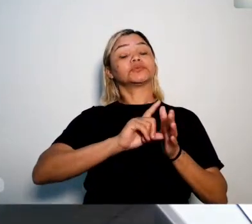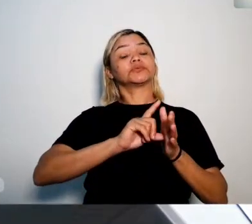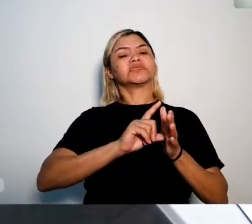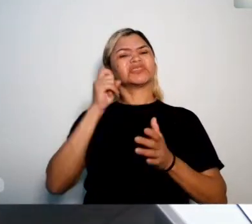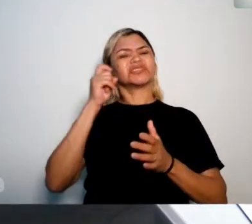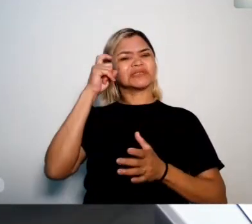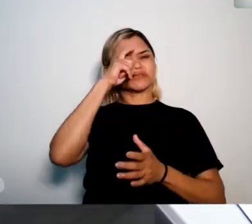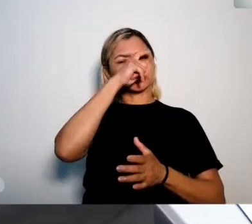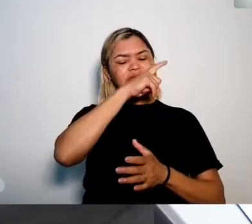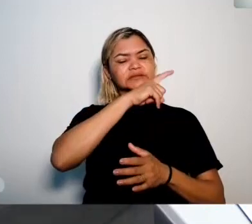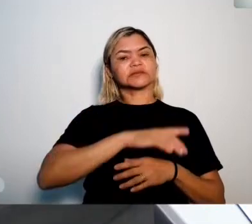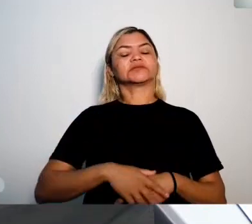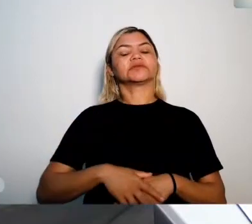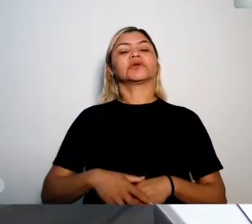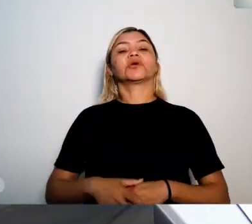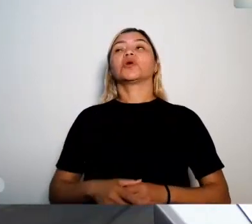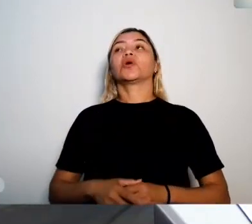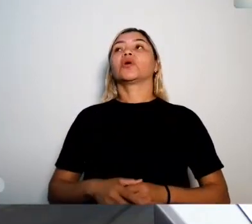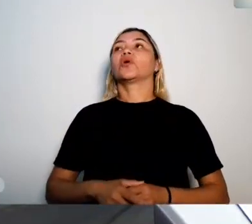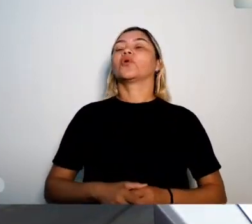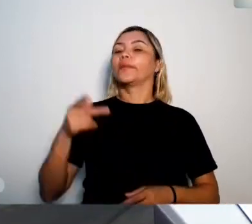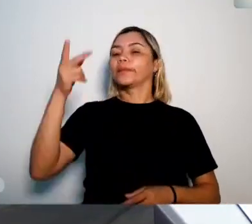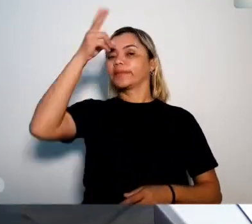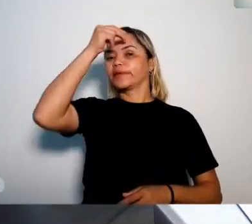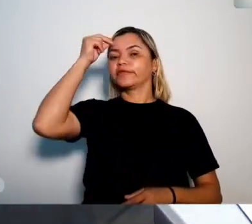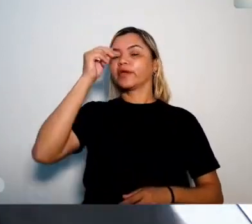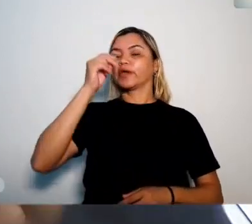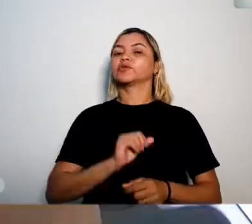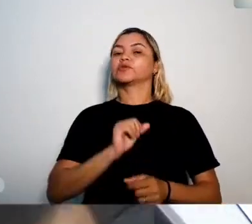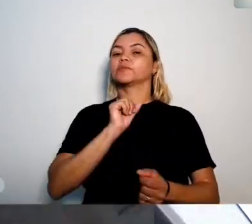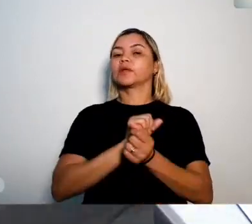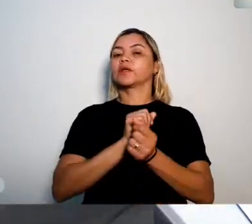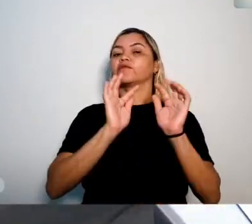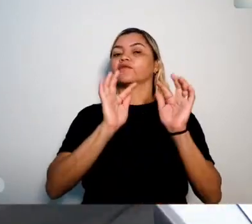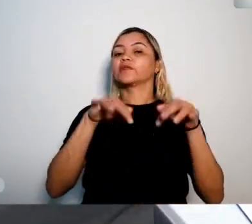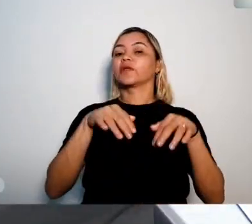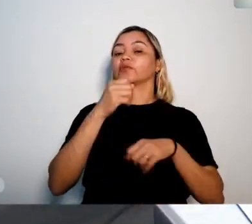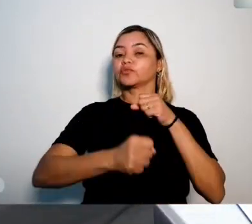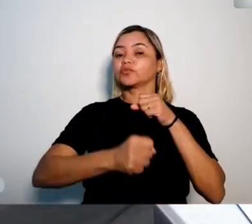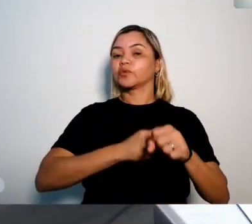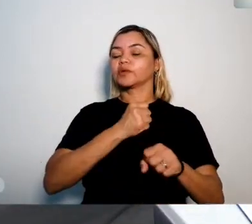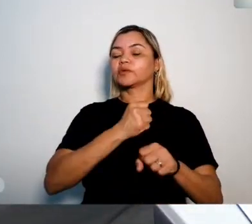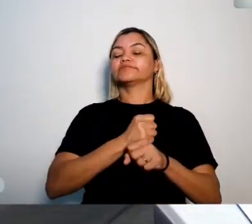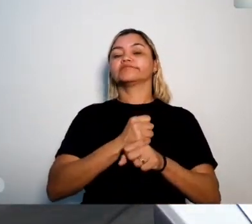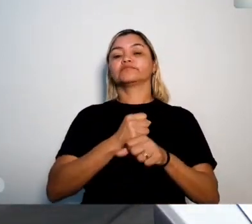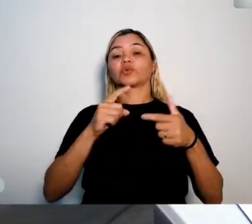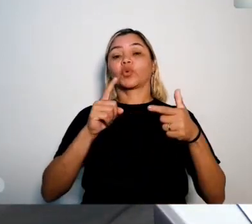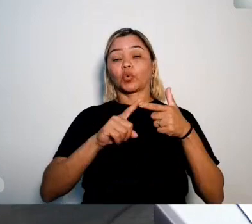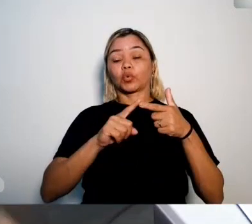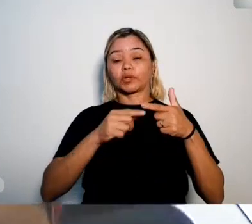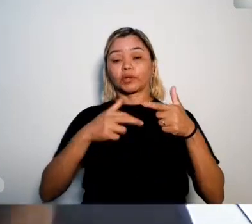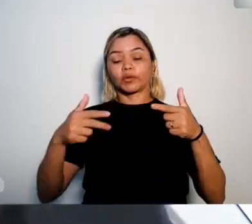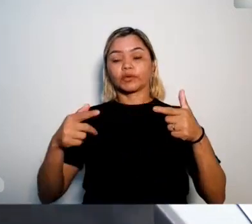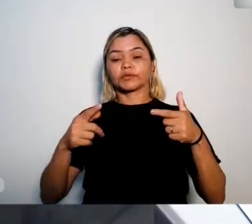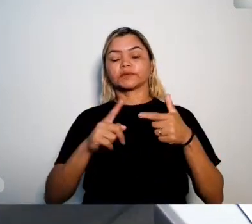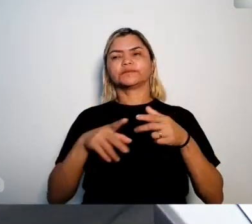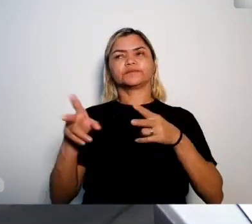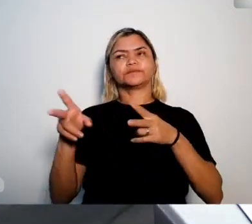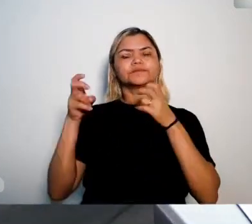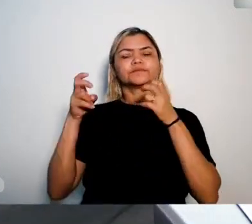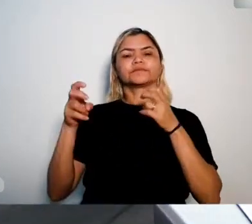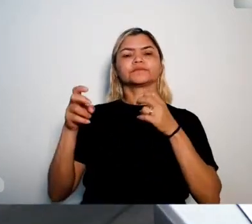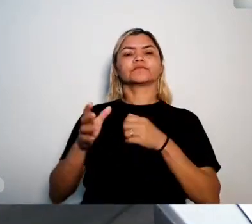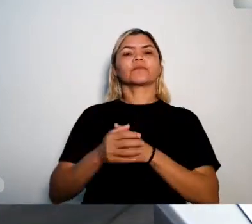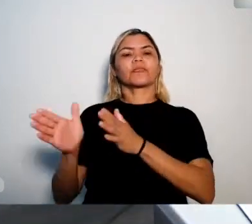iria sancionar para esse final de ano. Dificilmente. Outro fato, Nós vimos aí esse projeto de